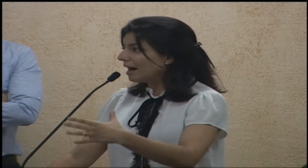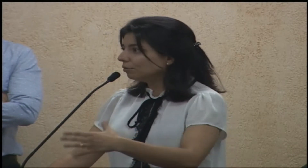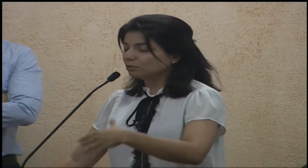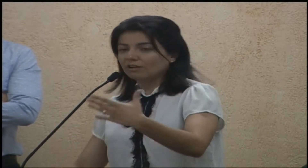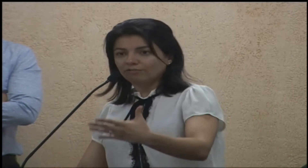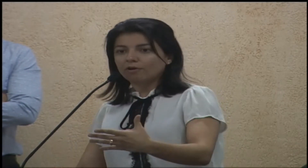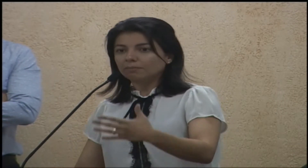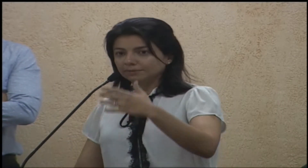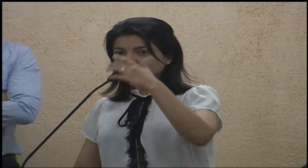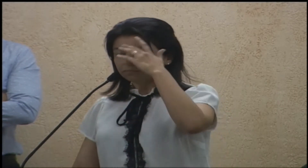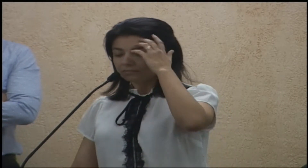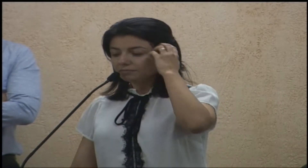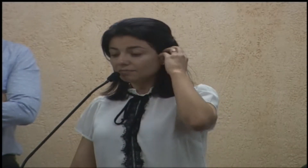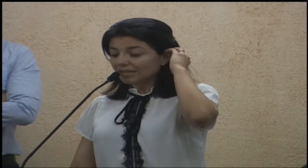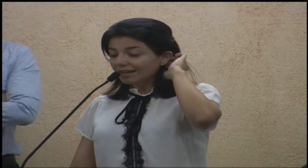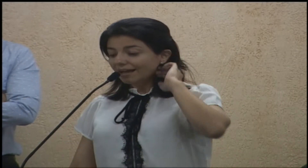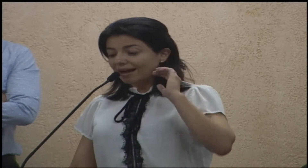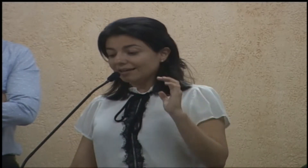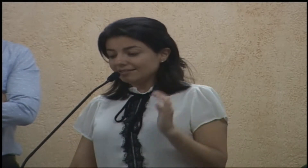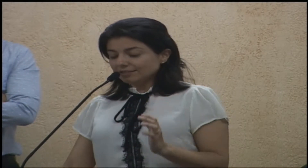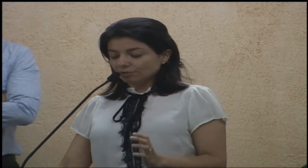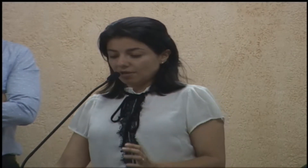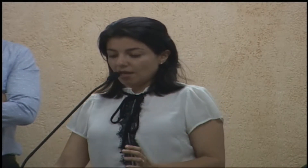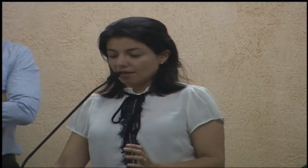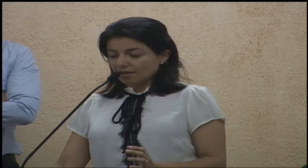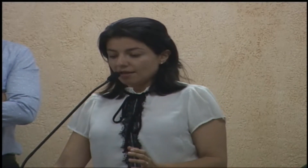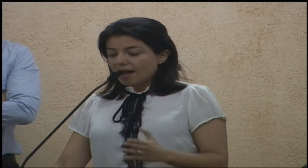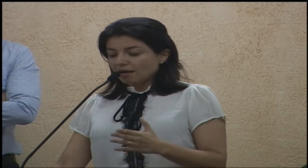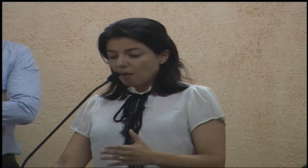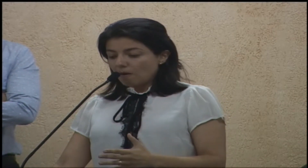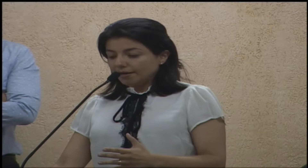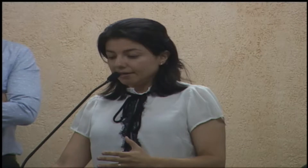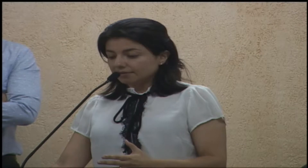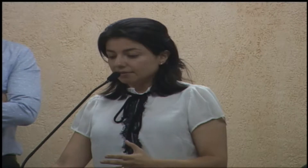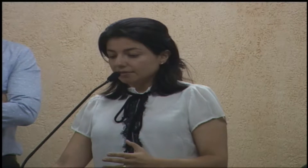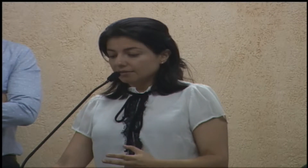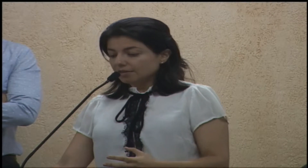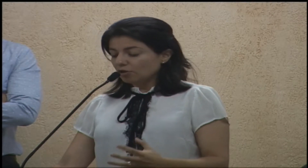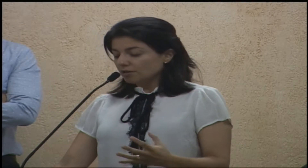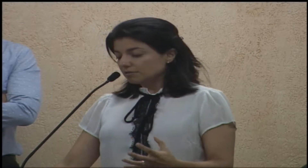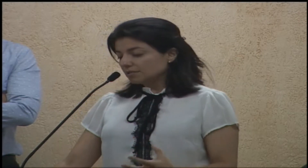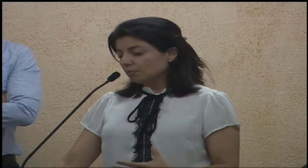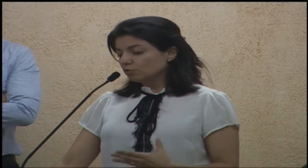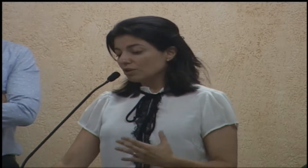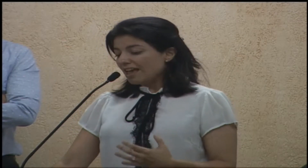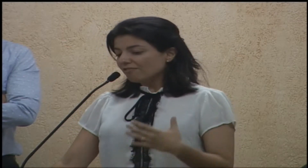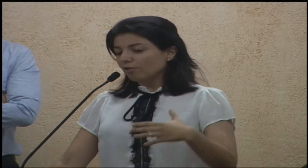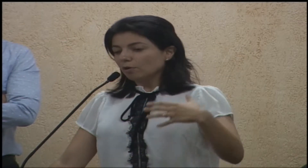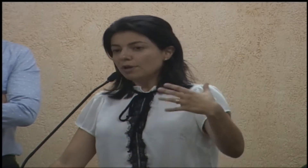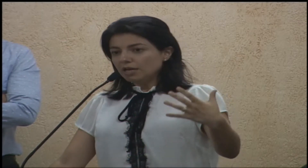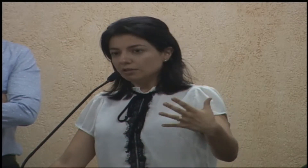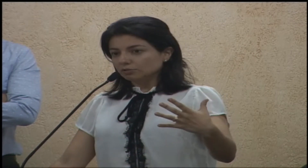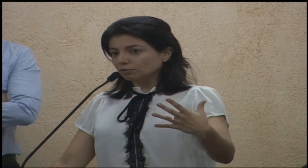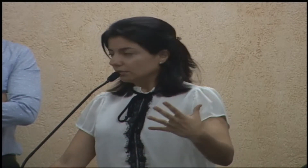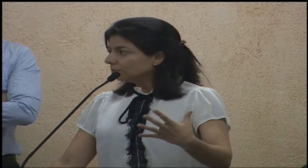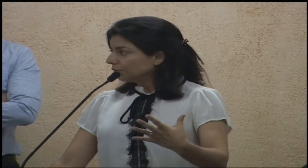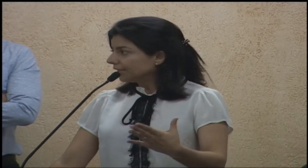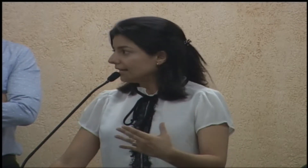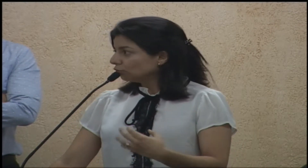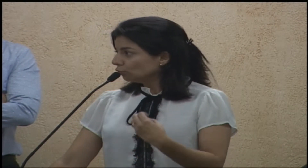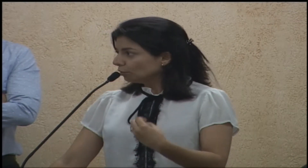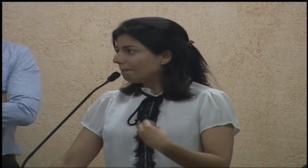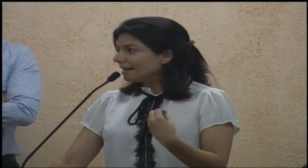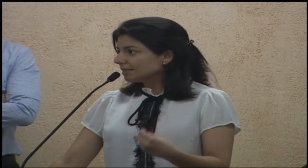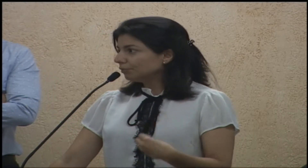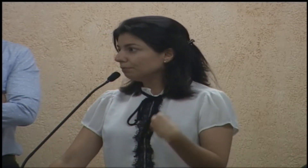ou da pauta, ou da forma. Acredito que, agora que nós estamos evoluindo,